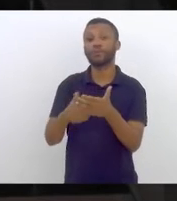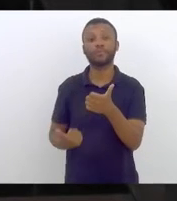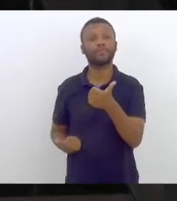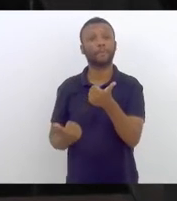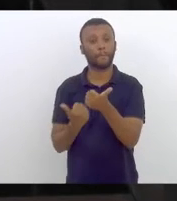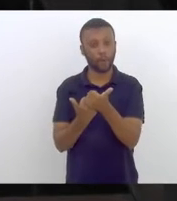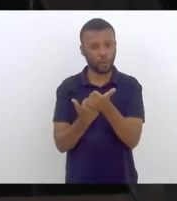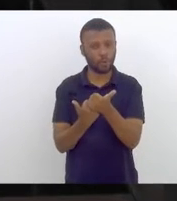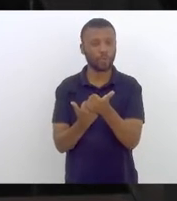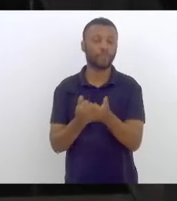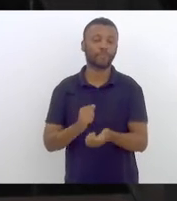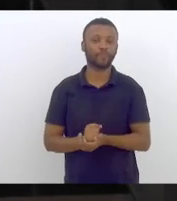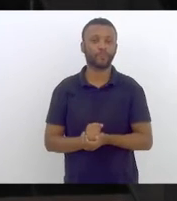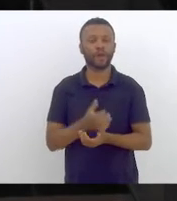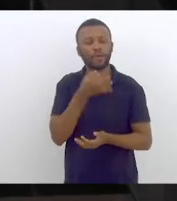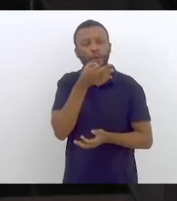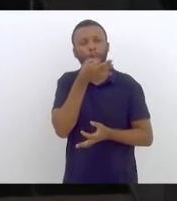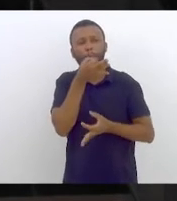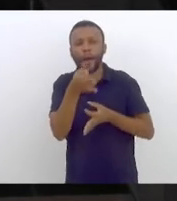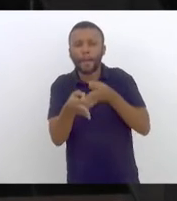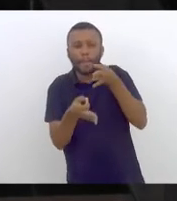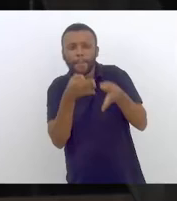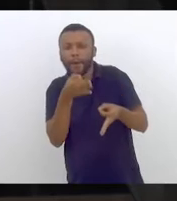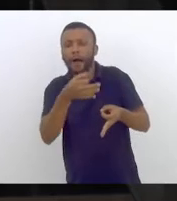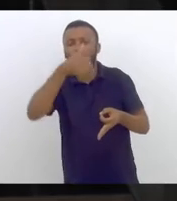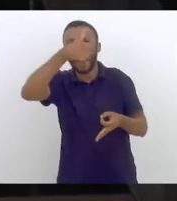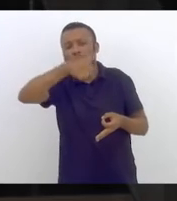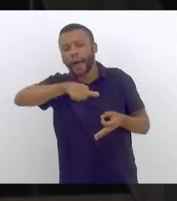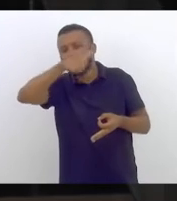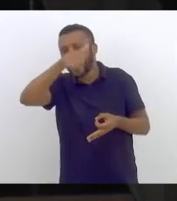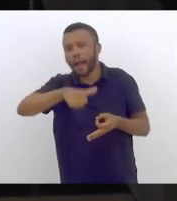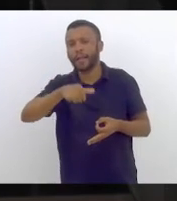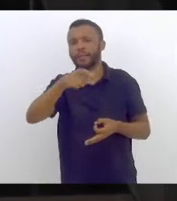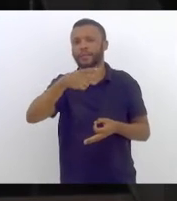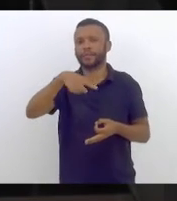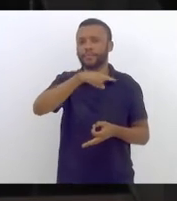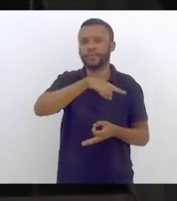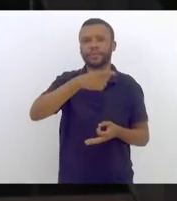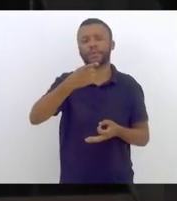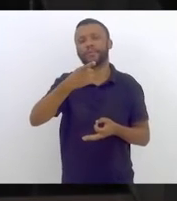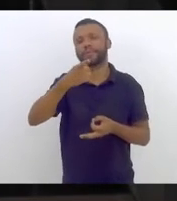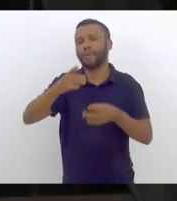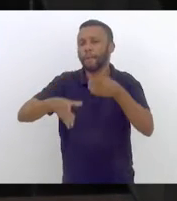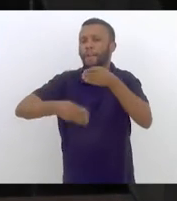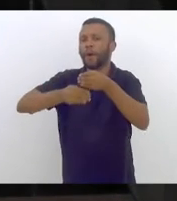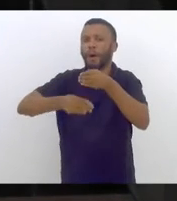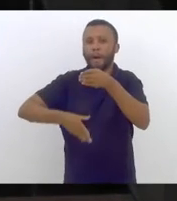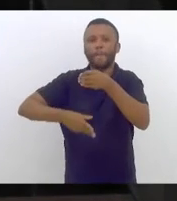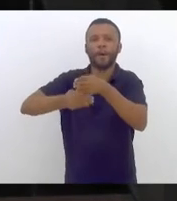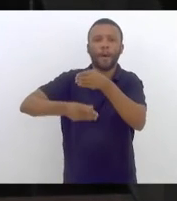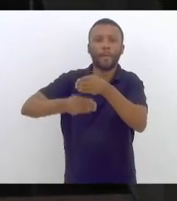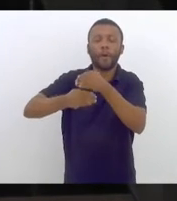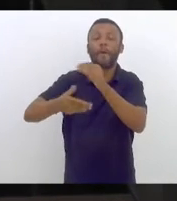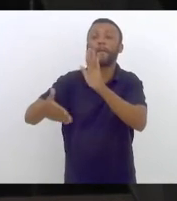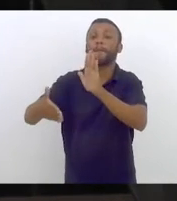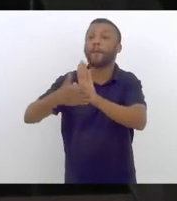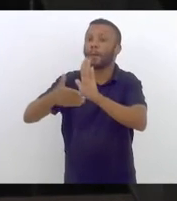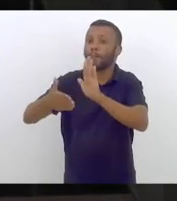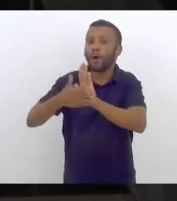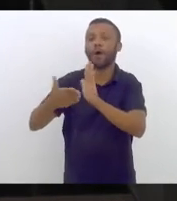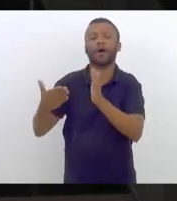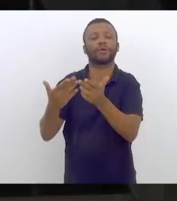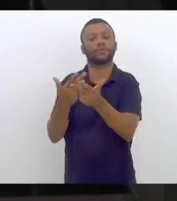e faço a minha análise crítica, que são traduzidas em ressalvas ou propostas de